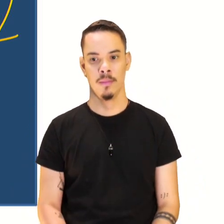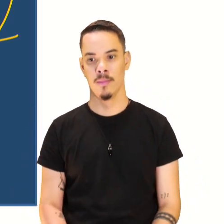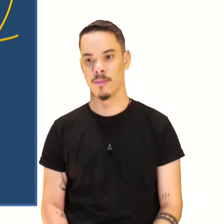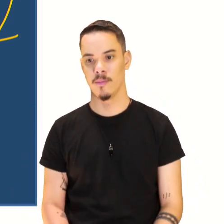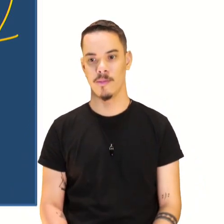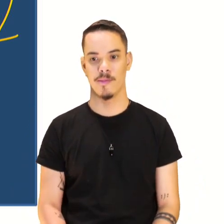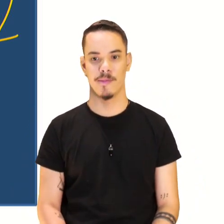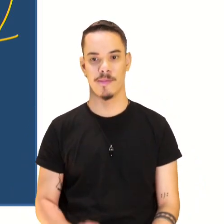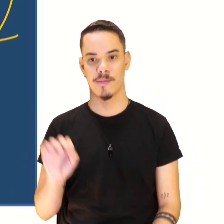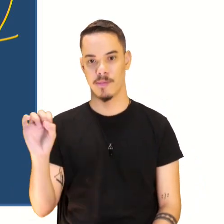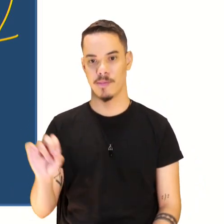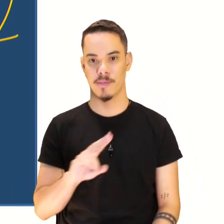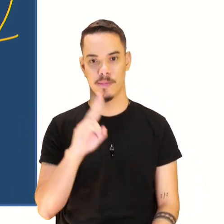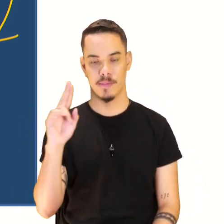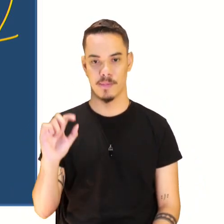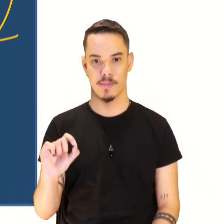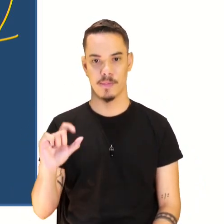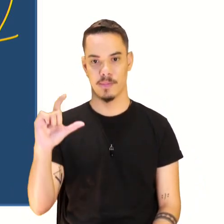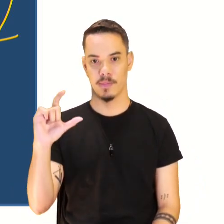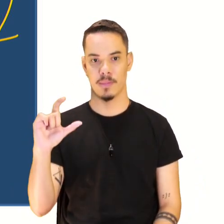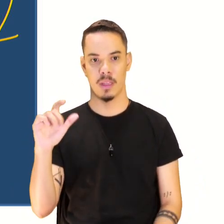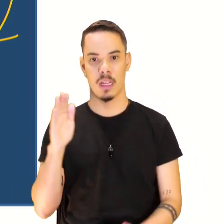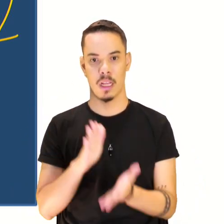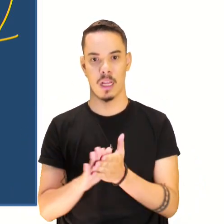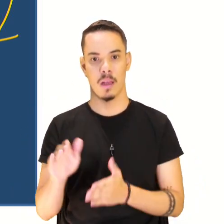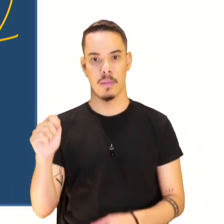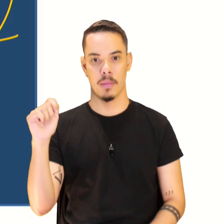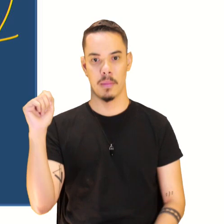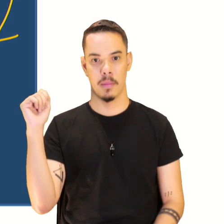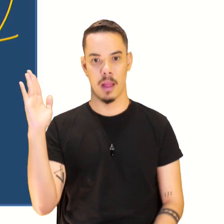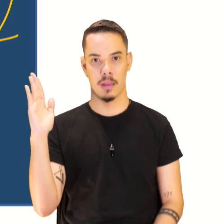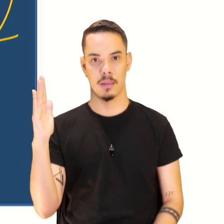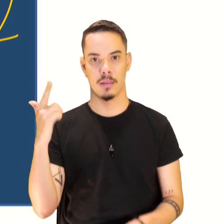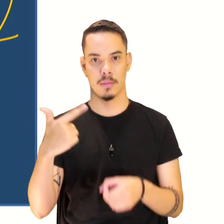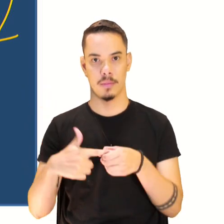vice-versa né aumentou o percurso vai gastar mais gasolina